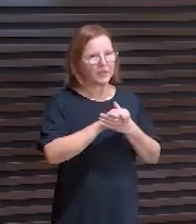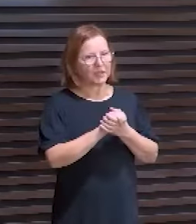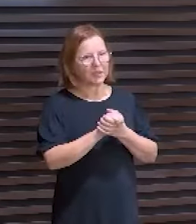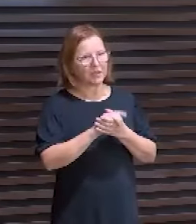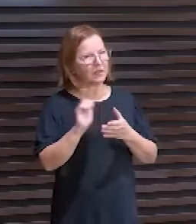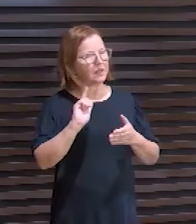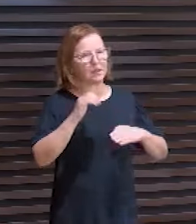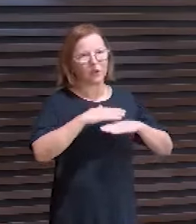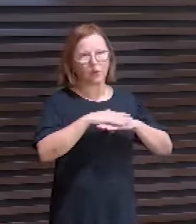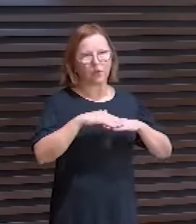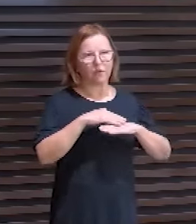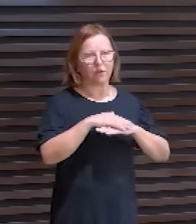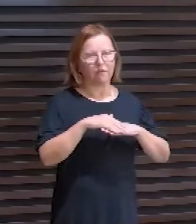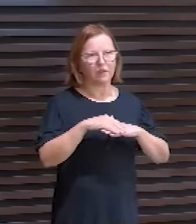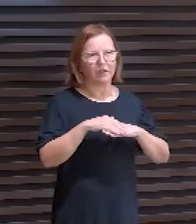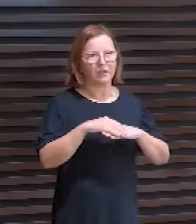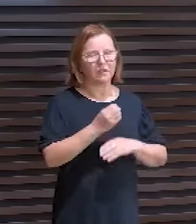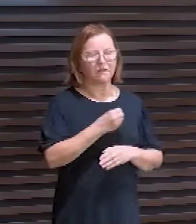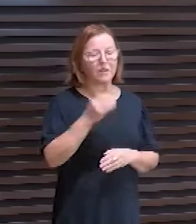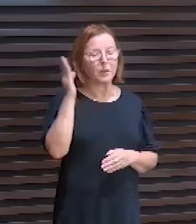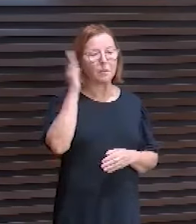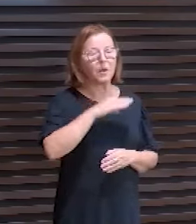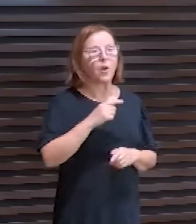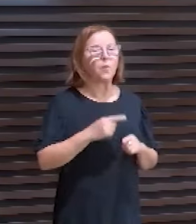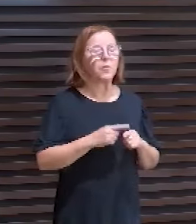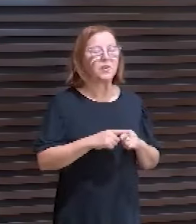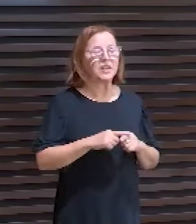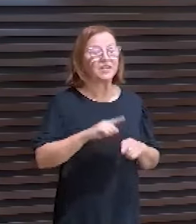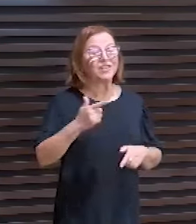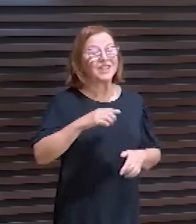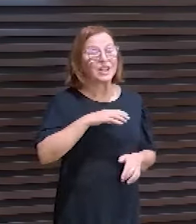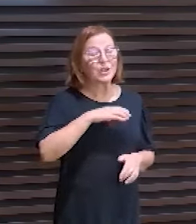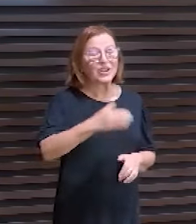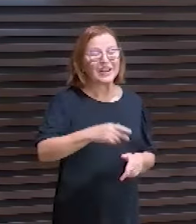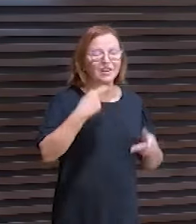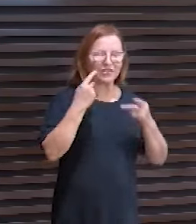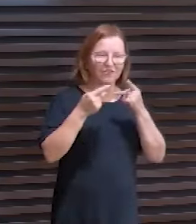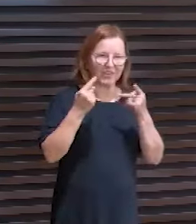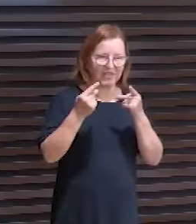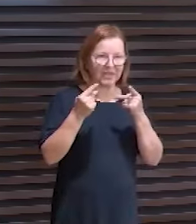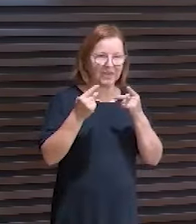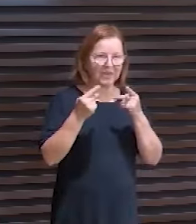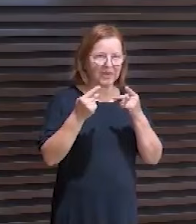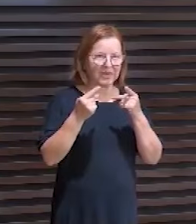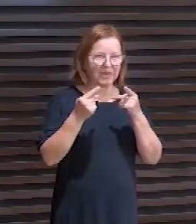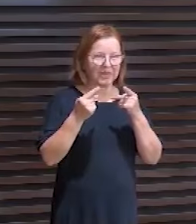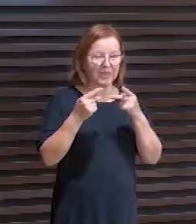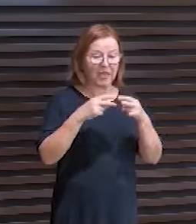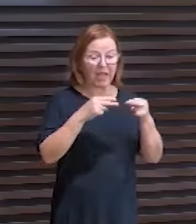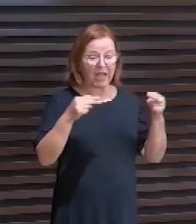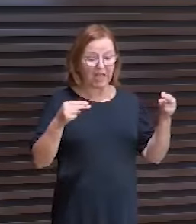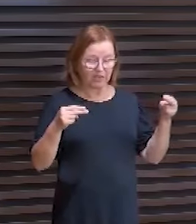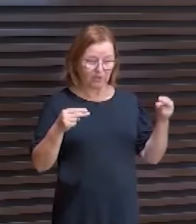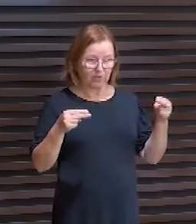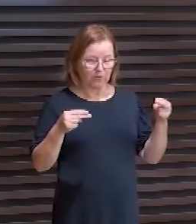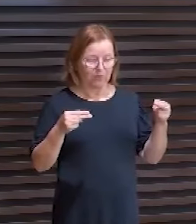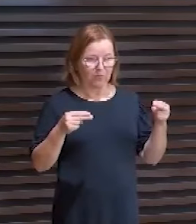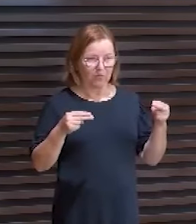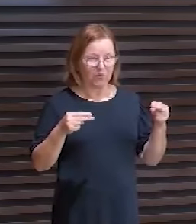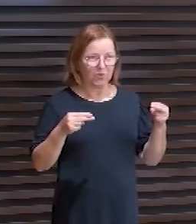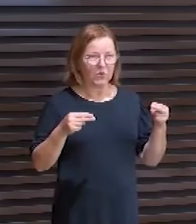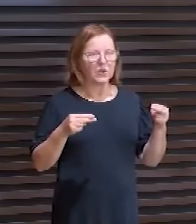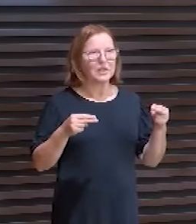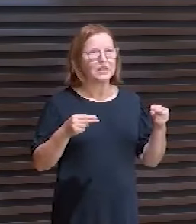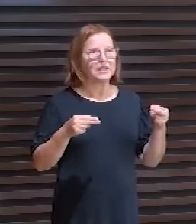conversam vivem mal porque não tem coragem de falar o que exatamente está doendo Onde está